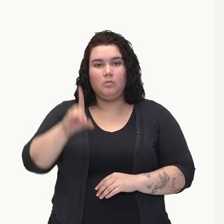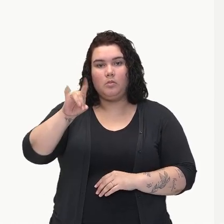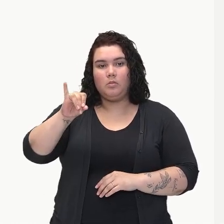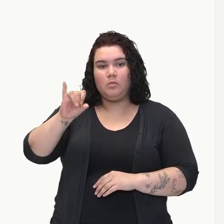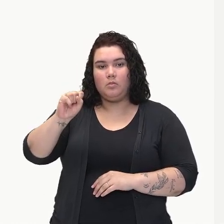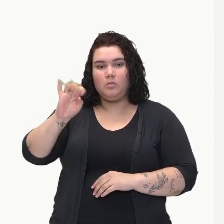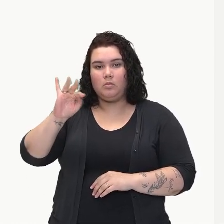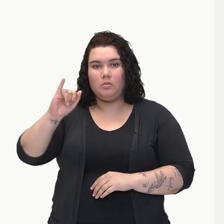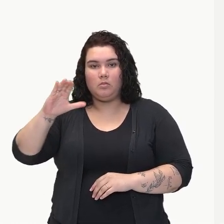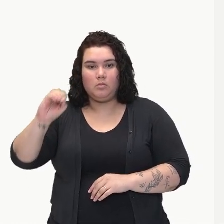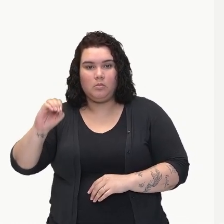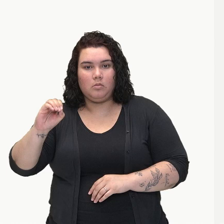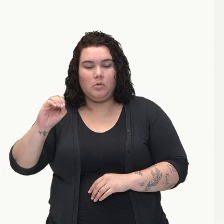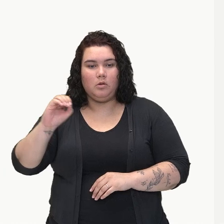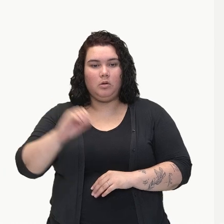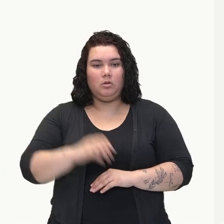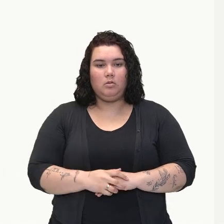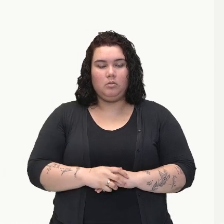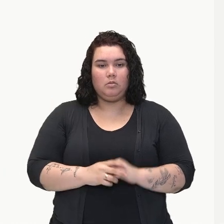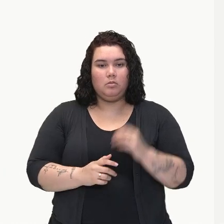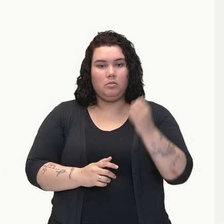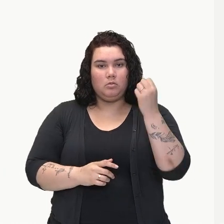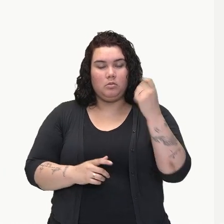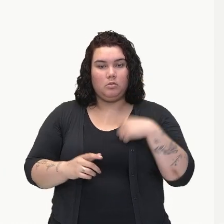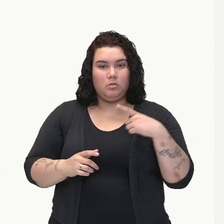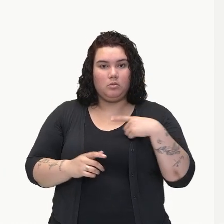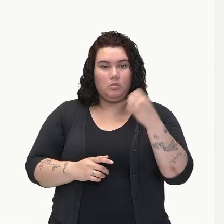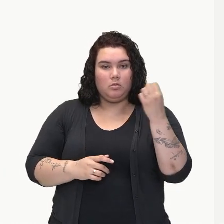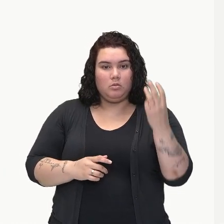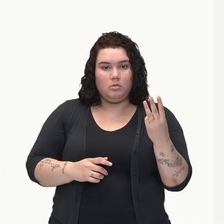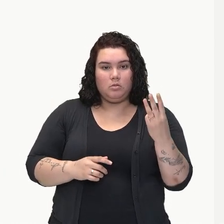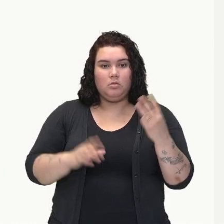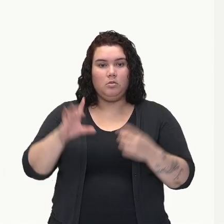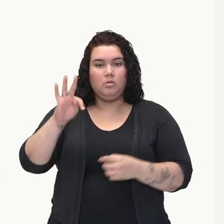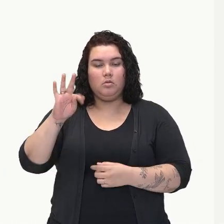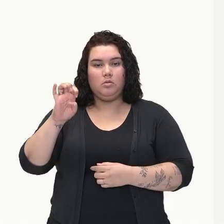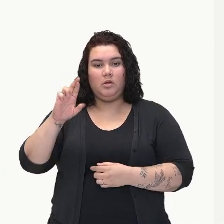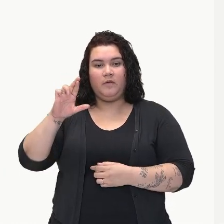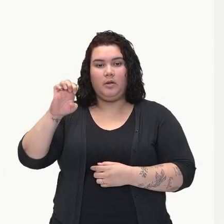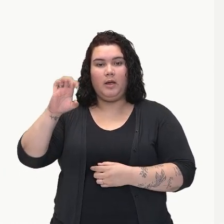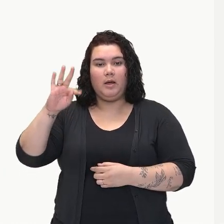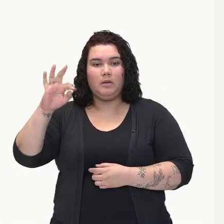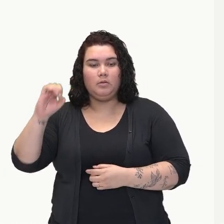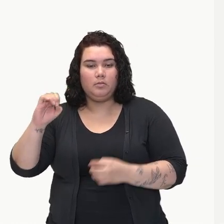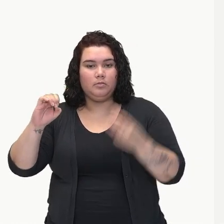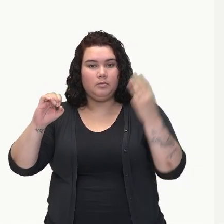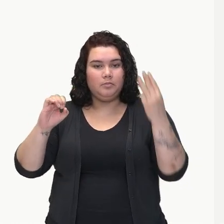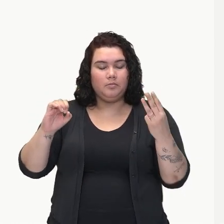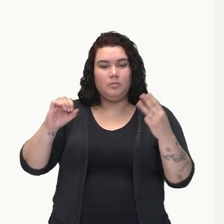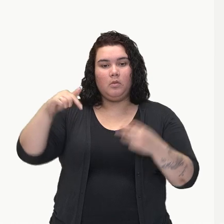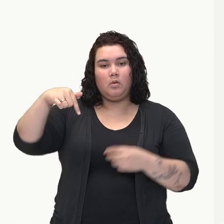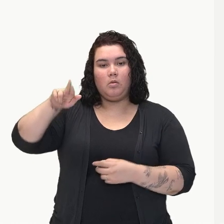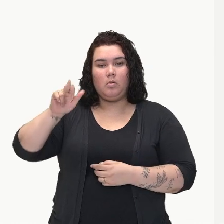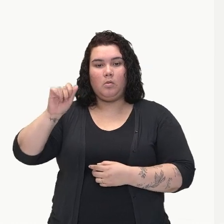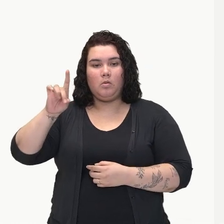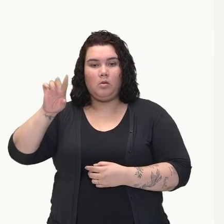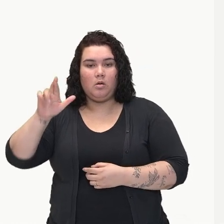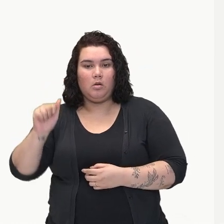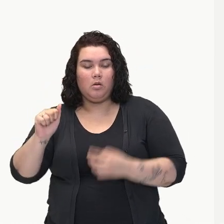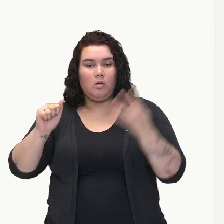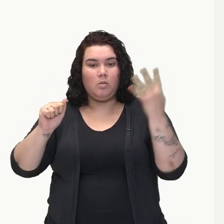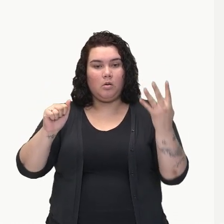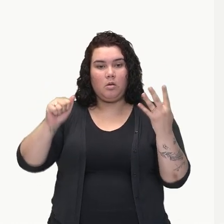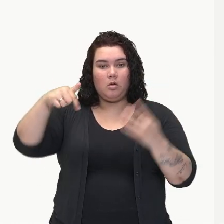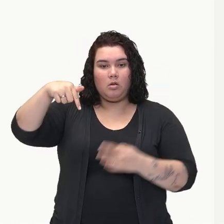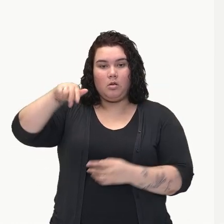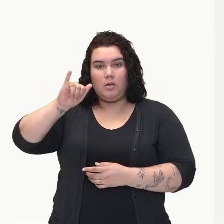Dístico, estrofe com 3 versos. Terceto, uma estrofe com 3 versos. Quadra ou quarteto, estrofe com 4 versos. A